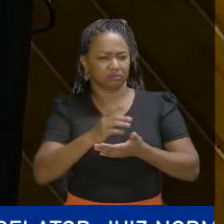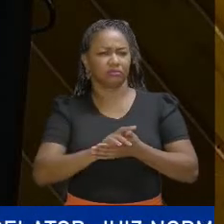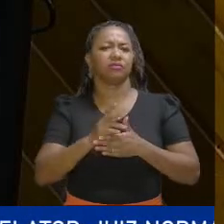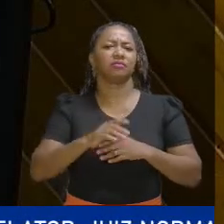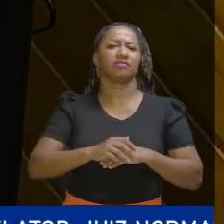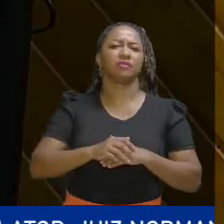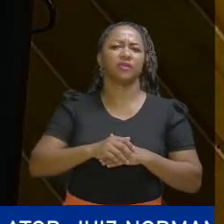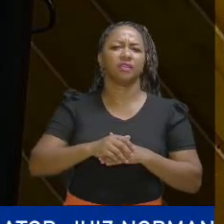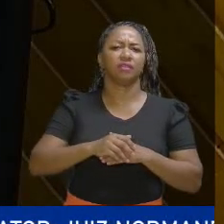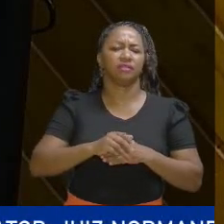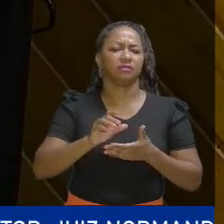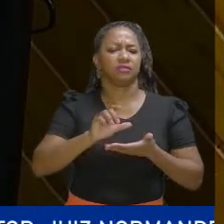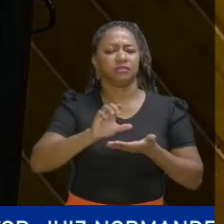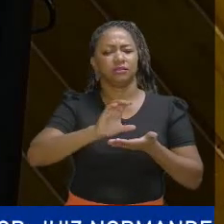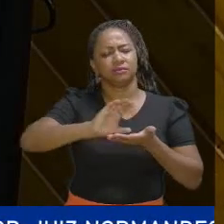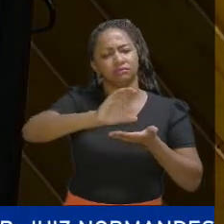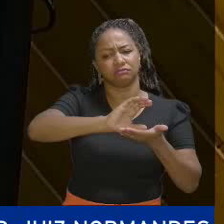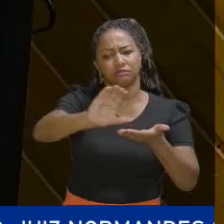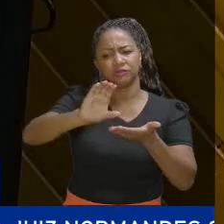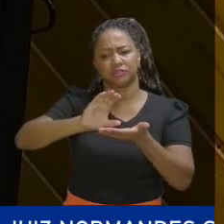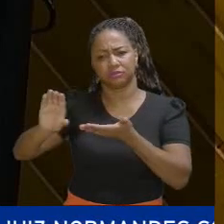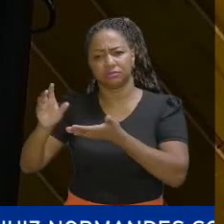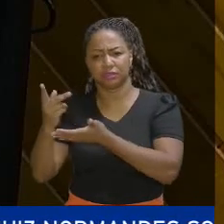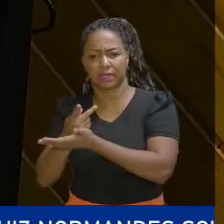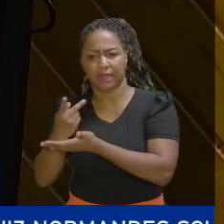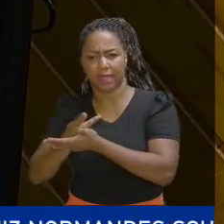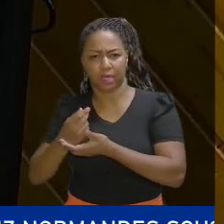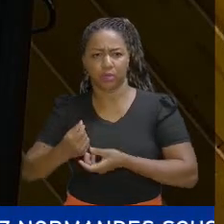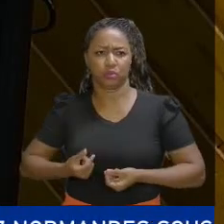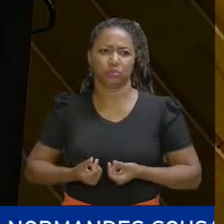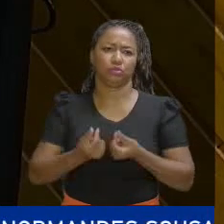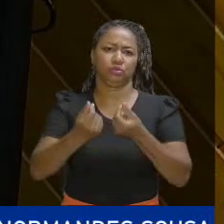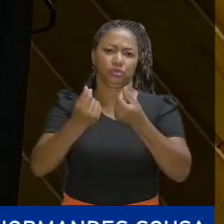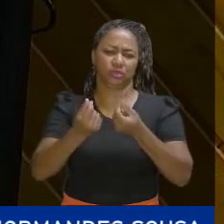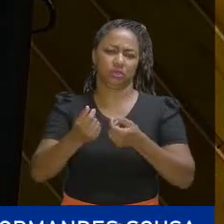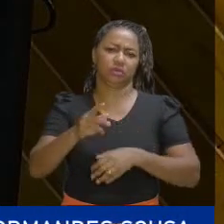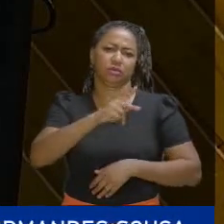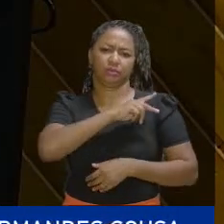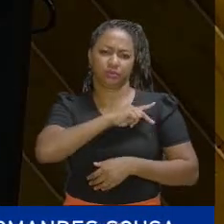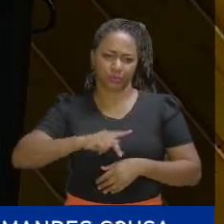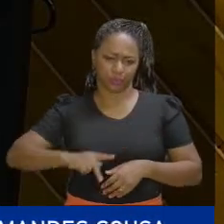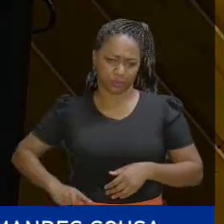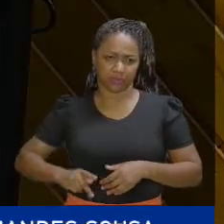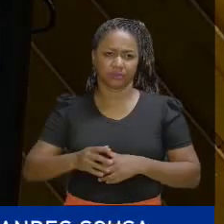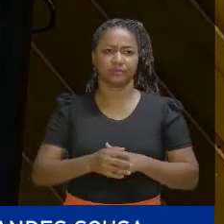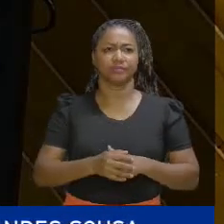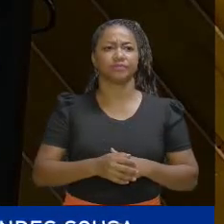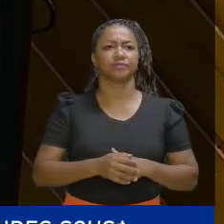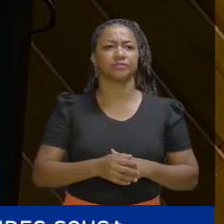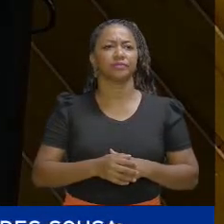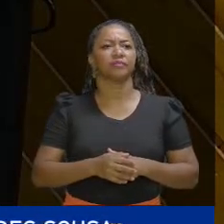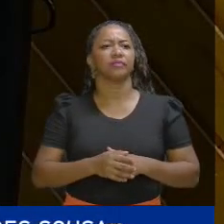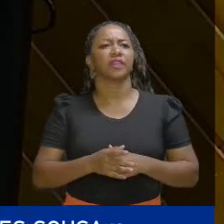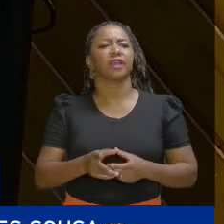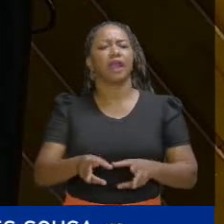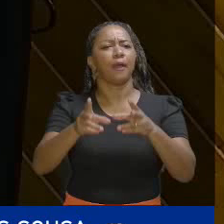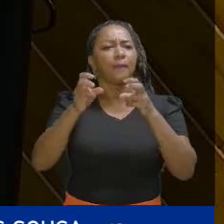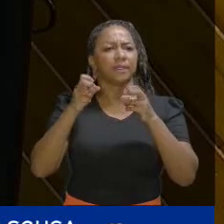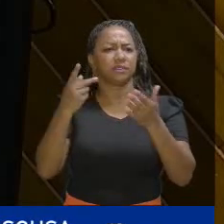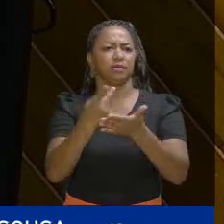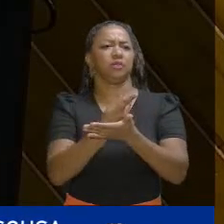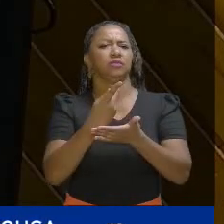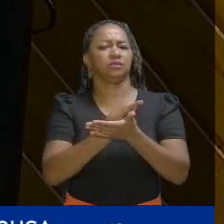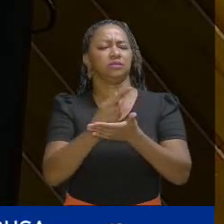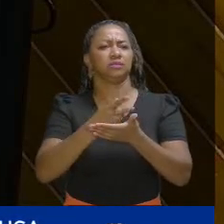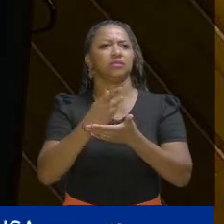2, o financiamento irregular de campanhas e o uso indevido de recursos públicos. Ao identificar